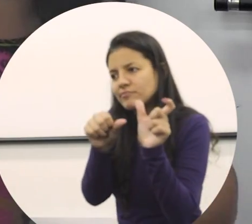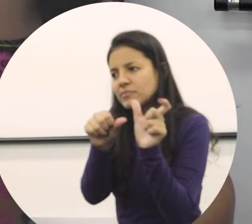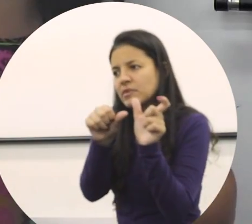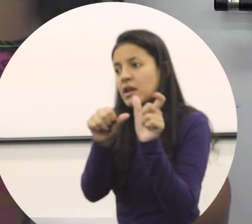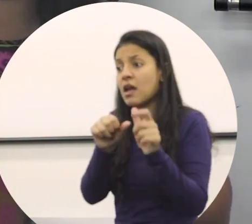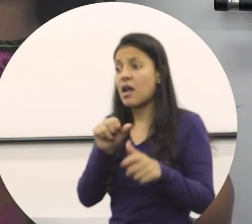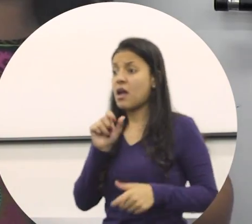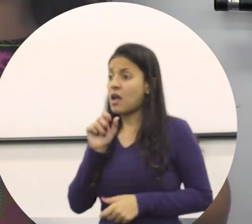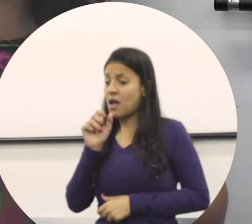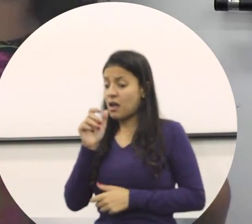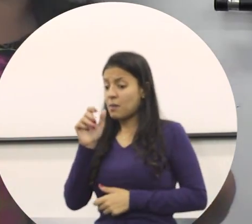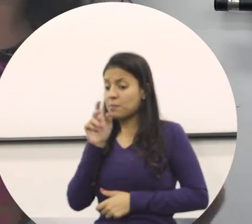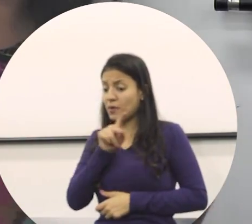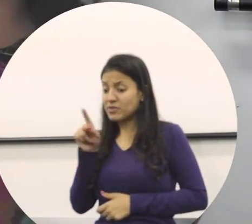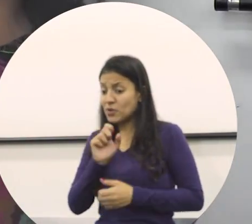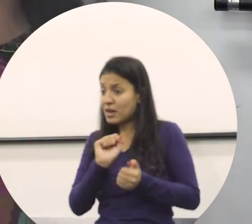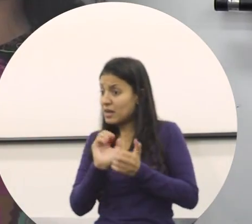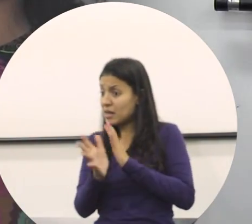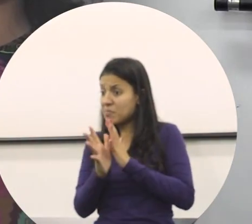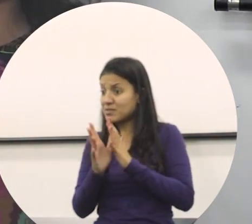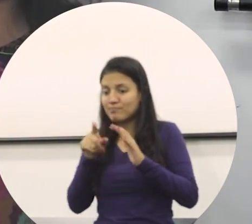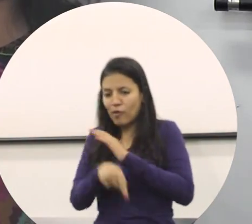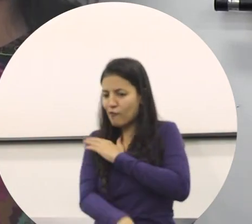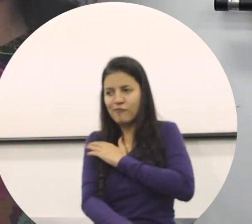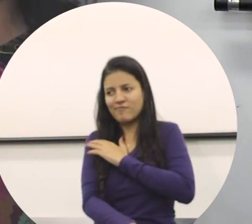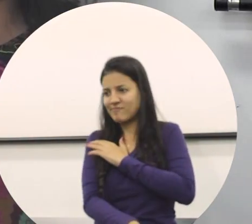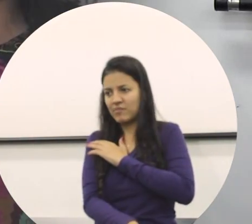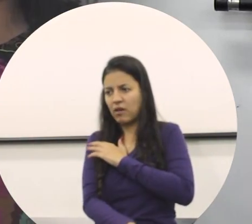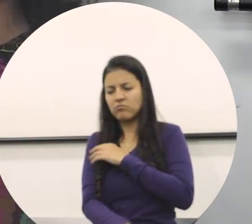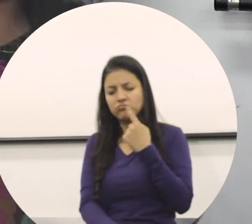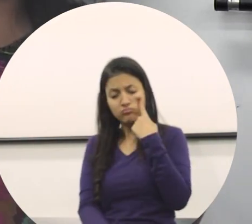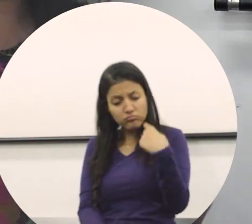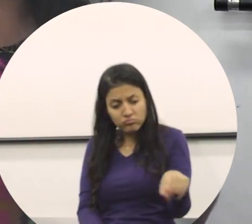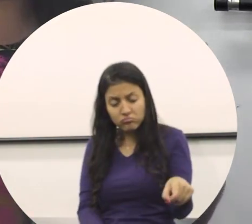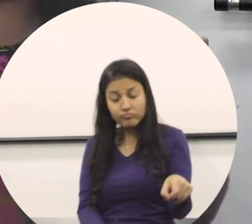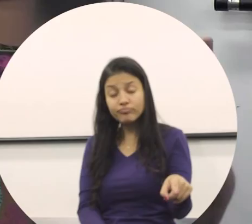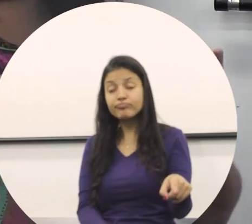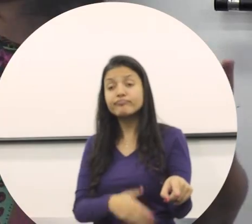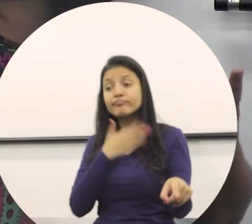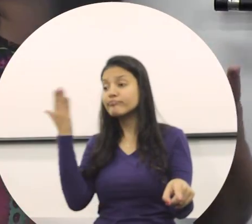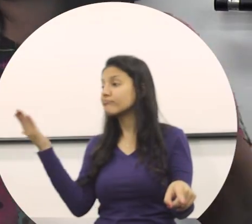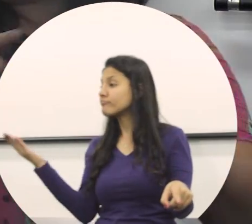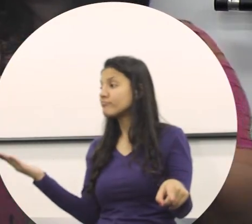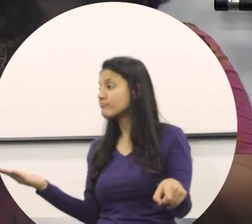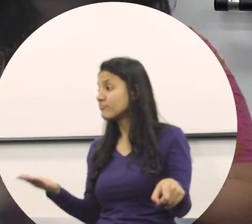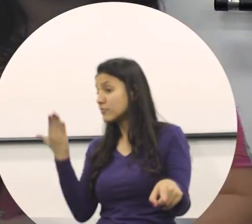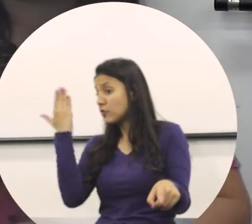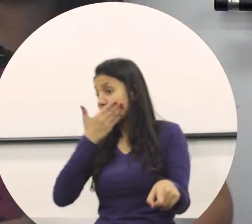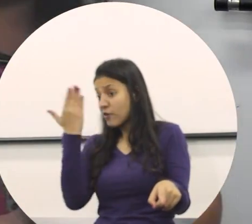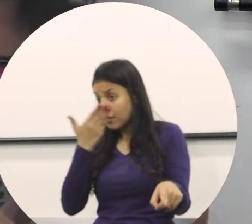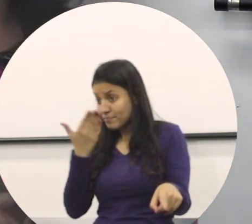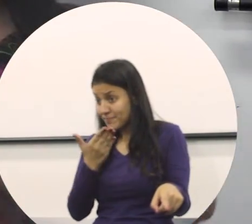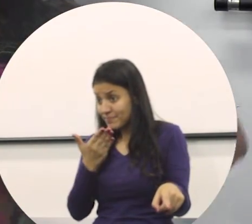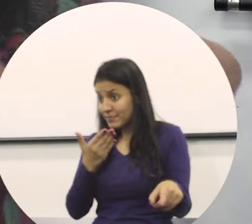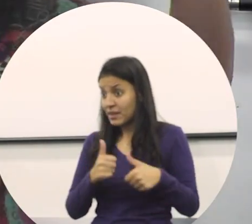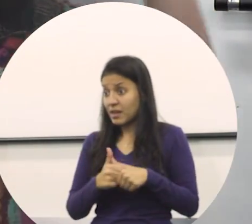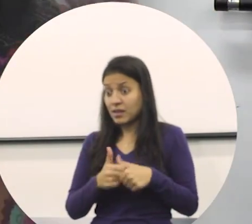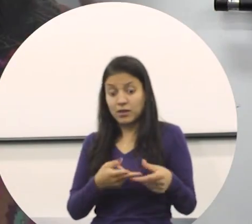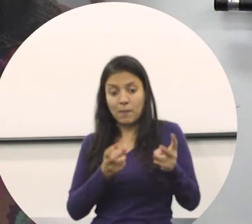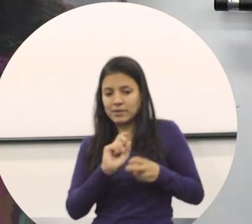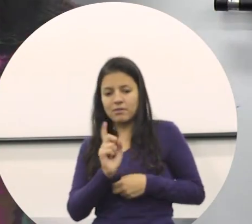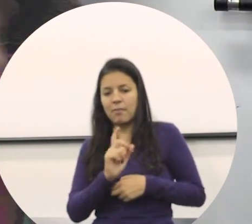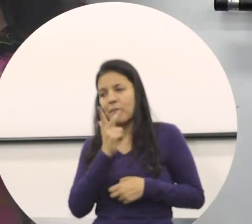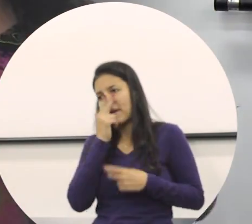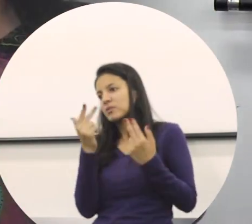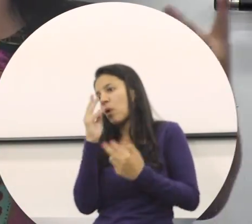muito aprofundado da língua, ela não reconhece aquilo. Ela acha que está errado, ou ela não reconhece e tipo